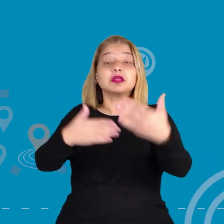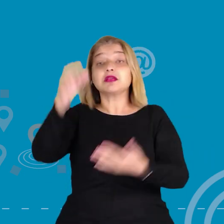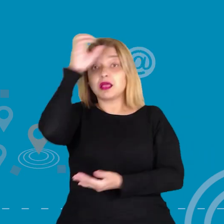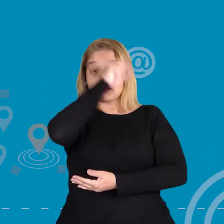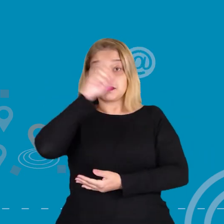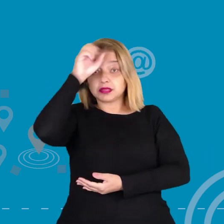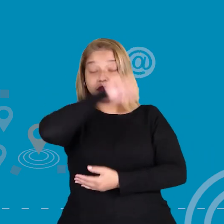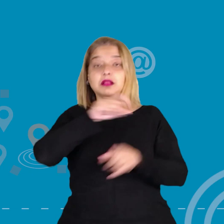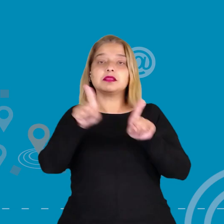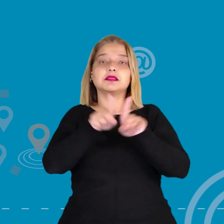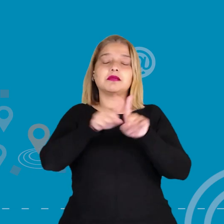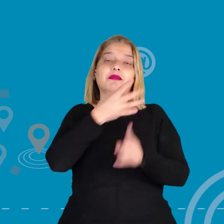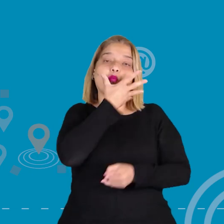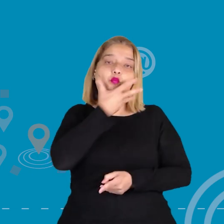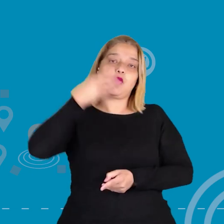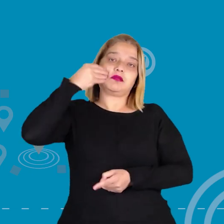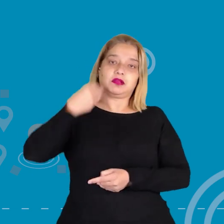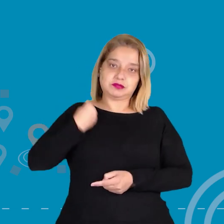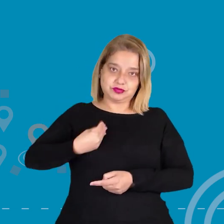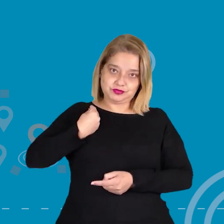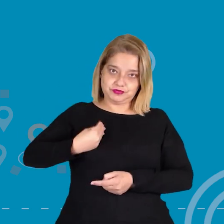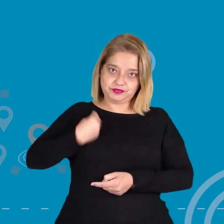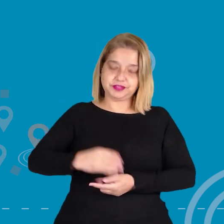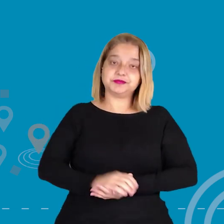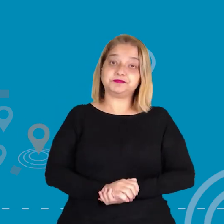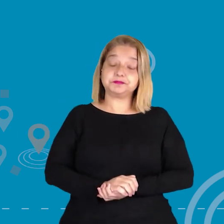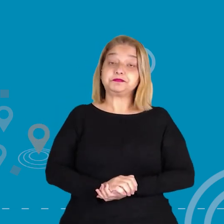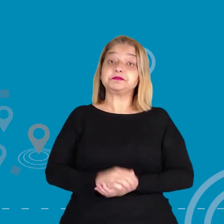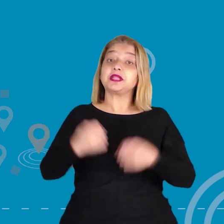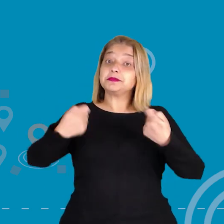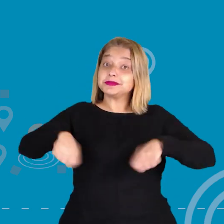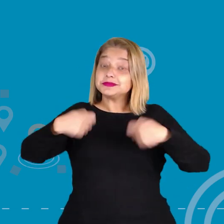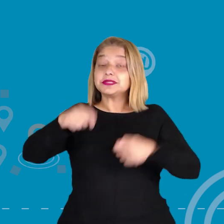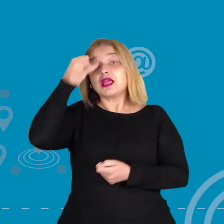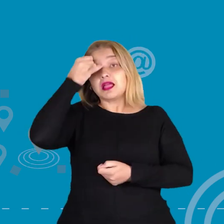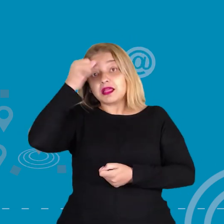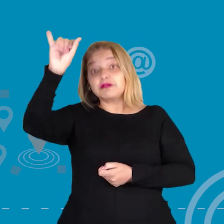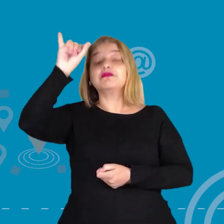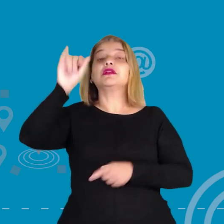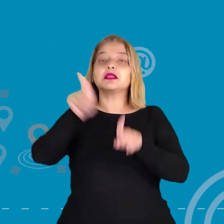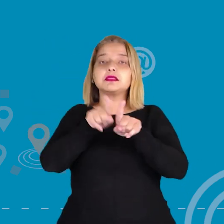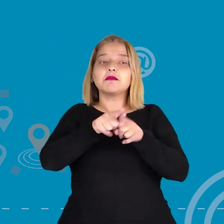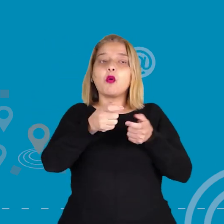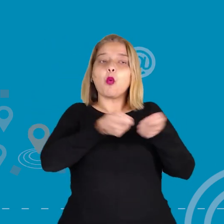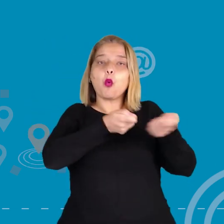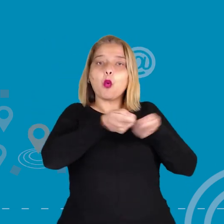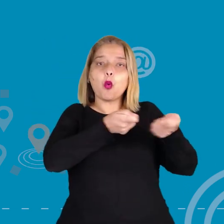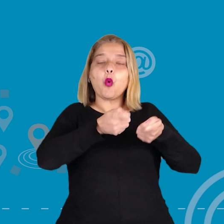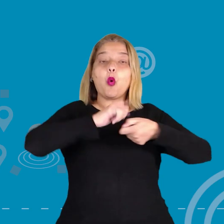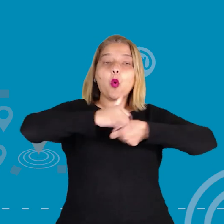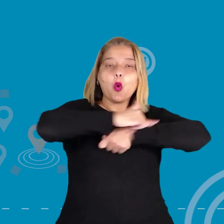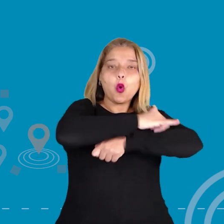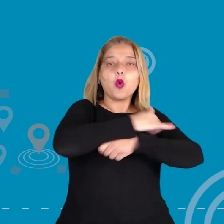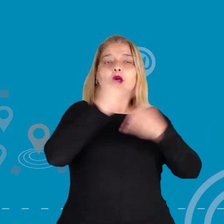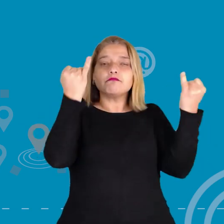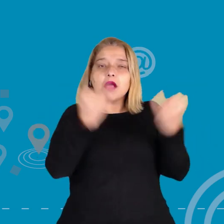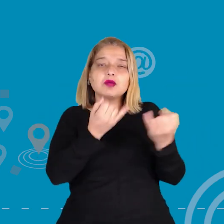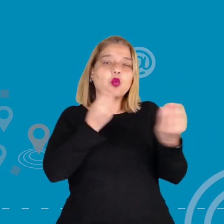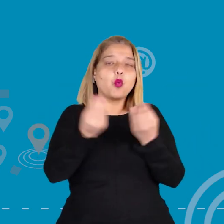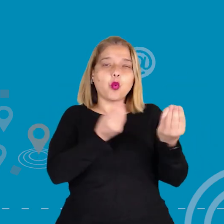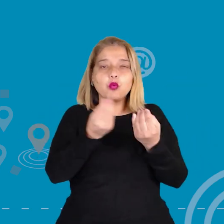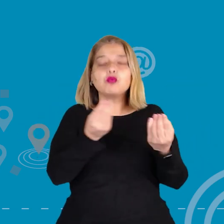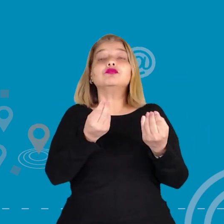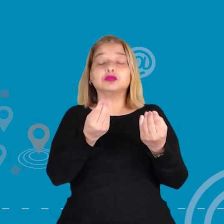aprendizagem quanto a qualidade de vida. E visando a prevenção e controle da obesidade e do